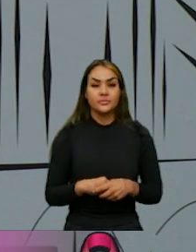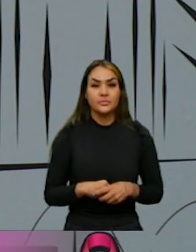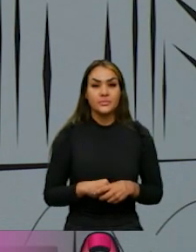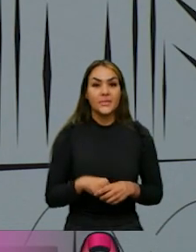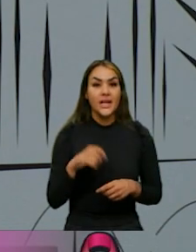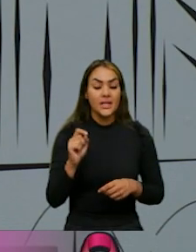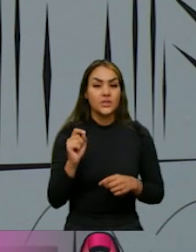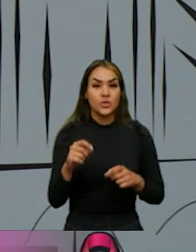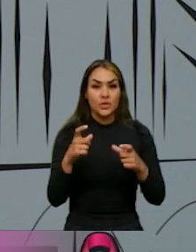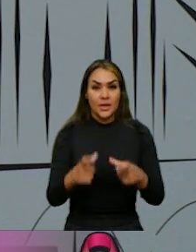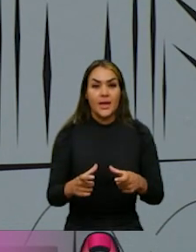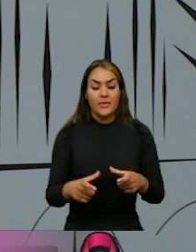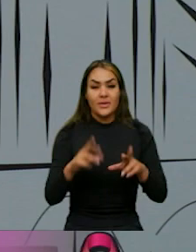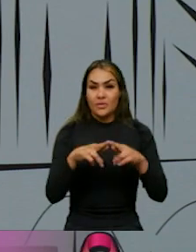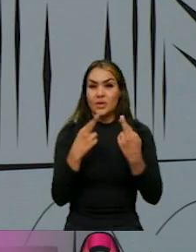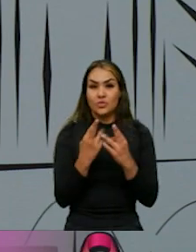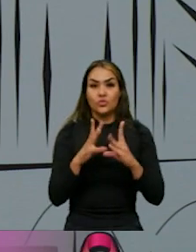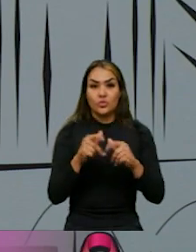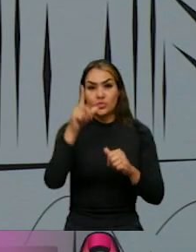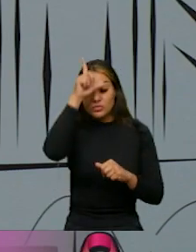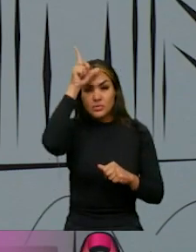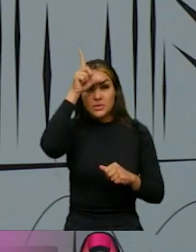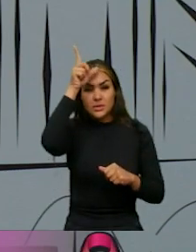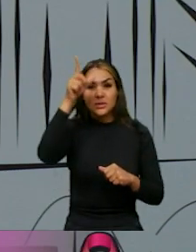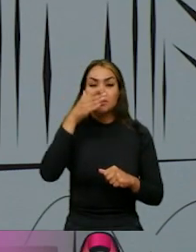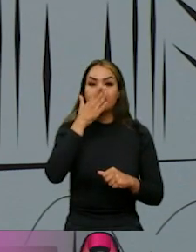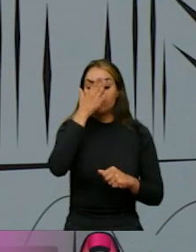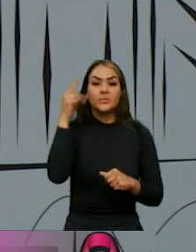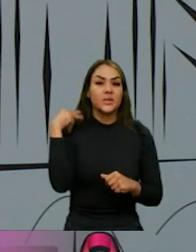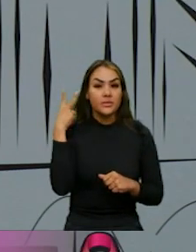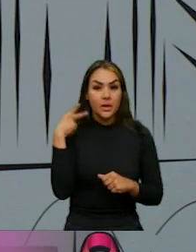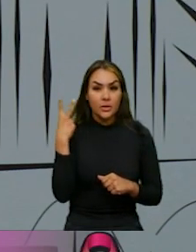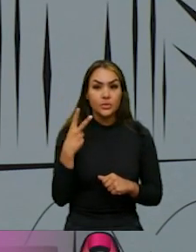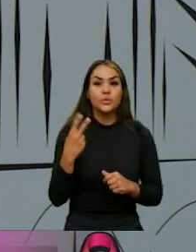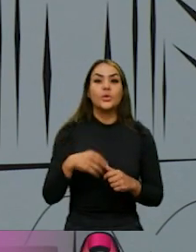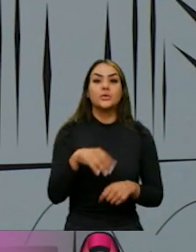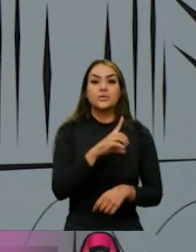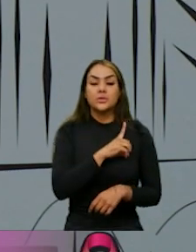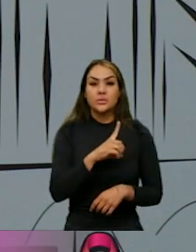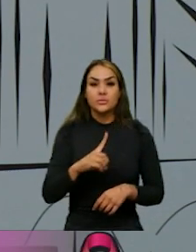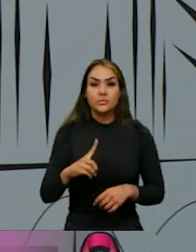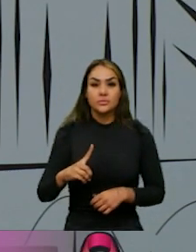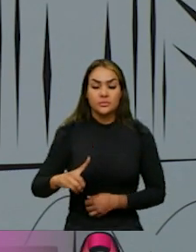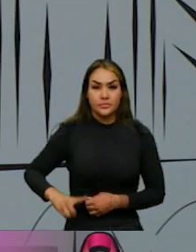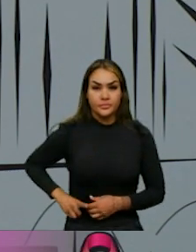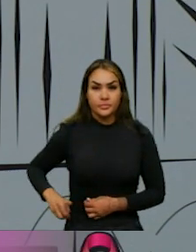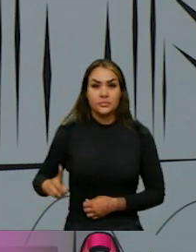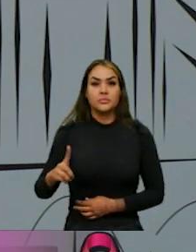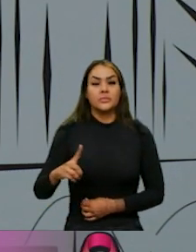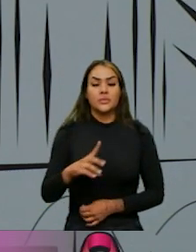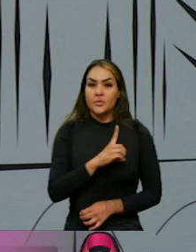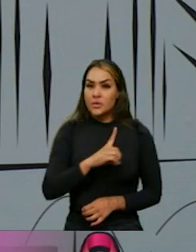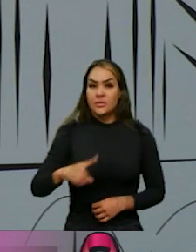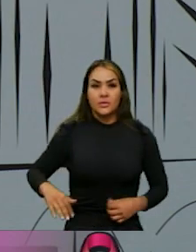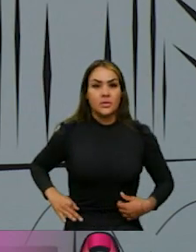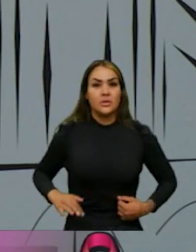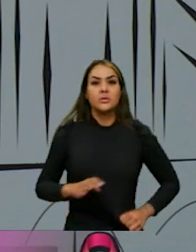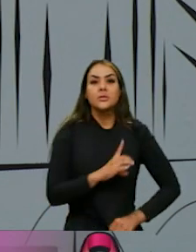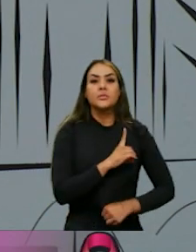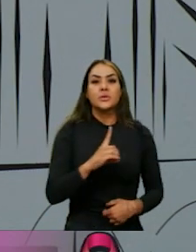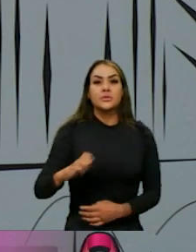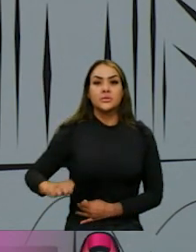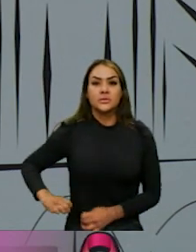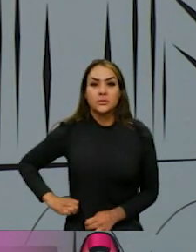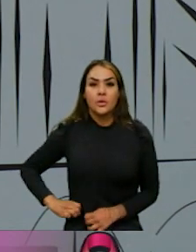todos superintendentes, líderes, vereadores, deputados federais e estadual da Igreja, porque é